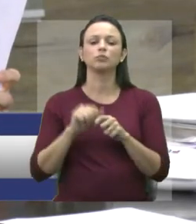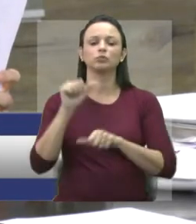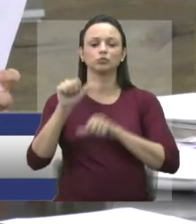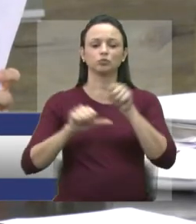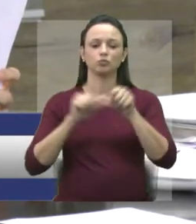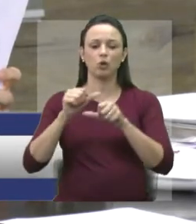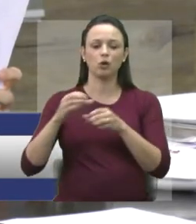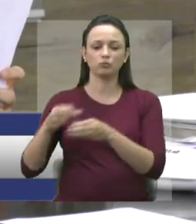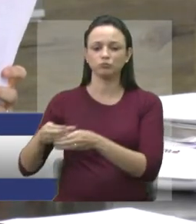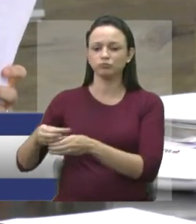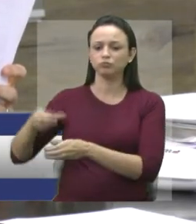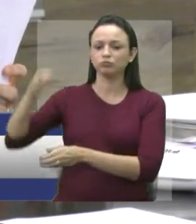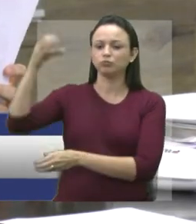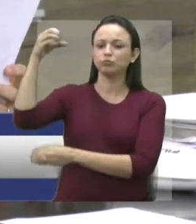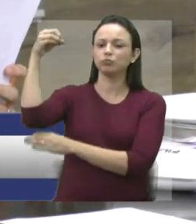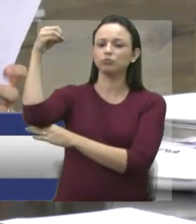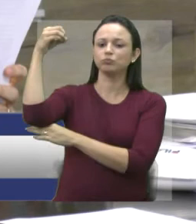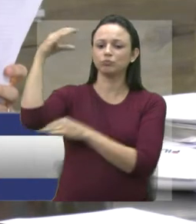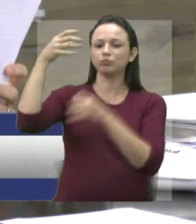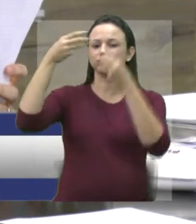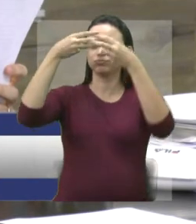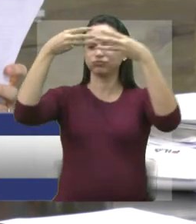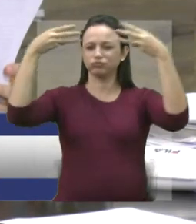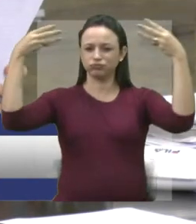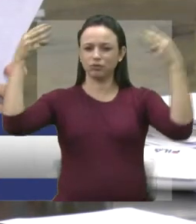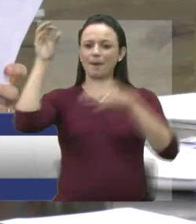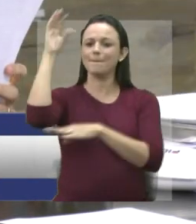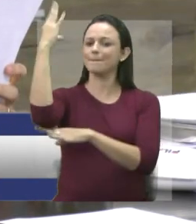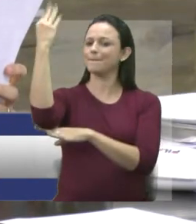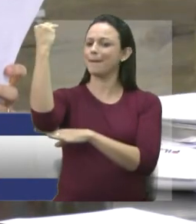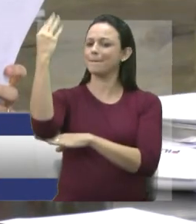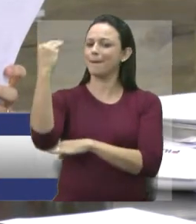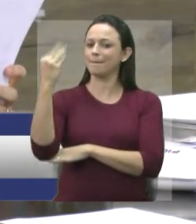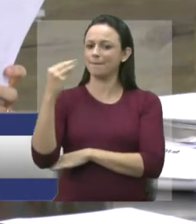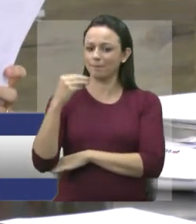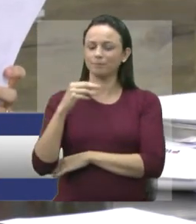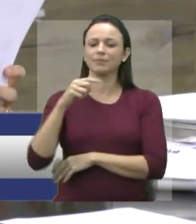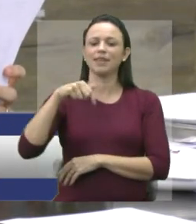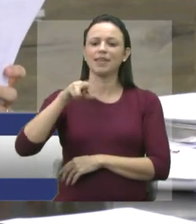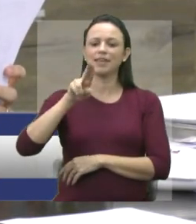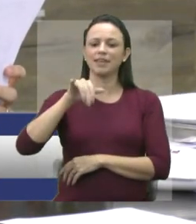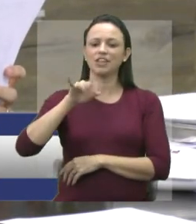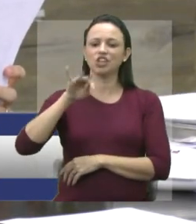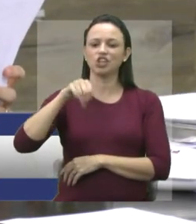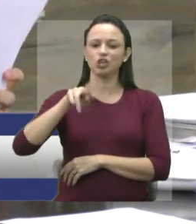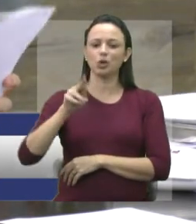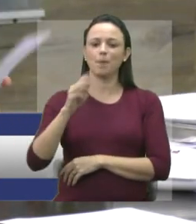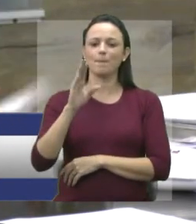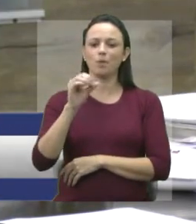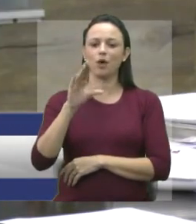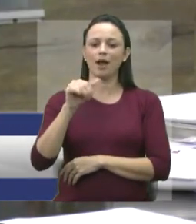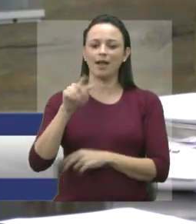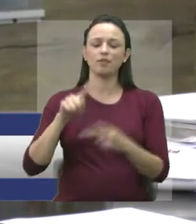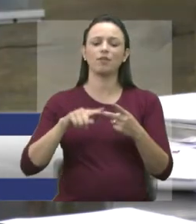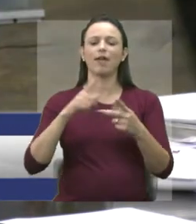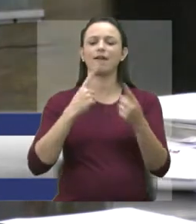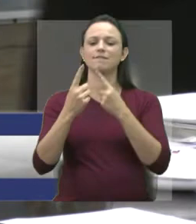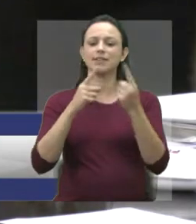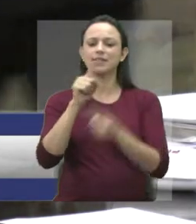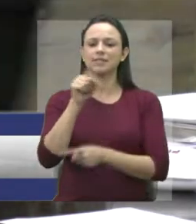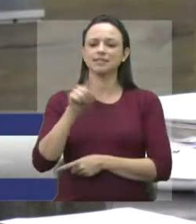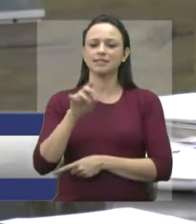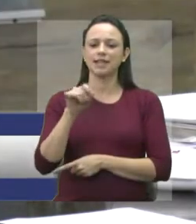do poste do semáforo existente no cruzamento da rua Quintino Bocaiúva com a Avenida Zezinho Magalhães?